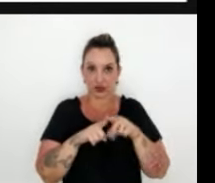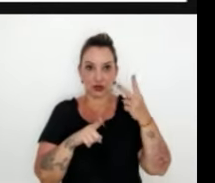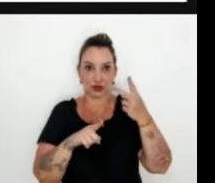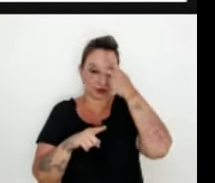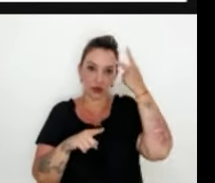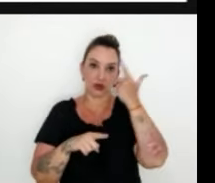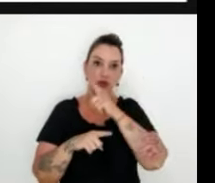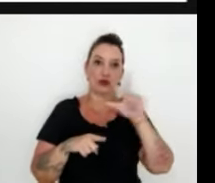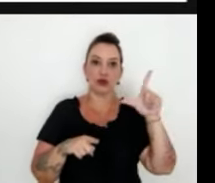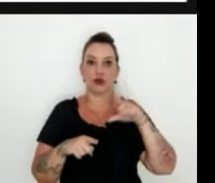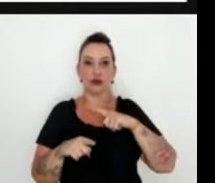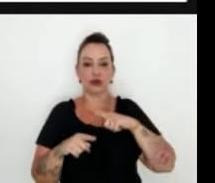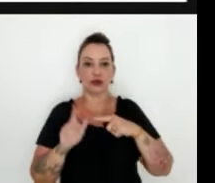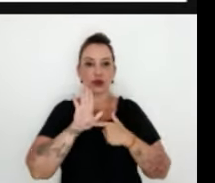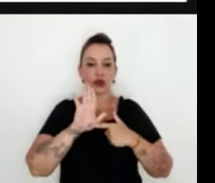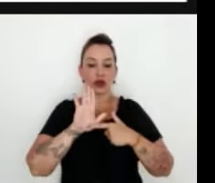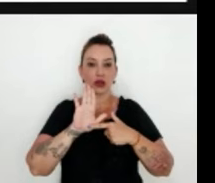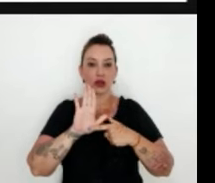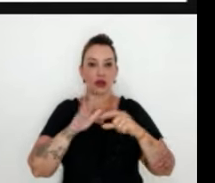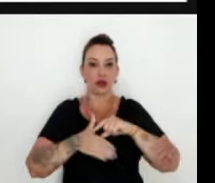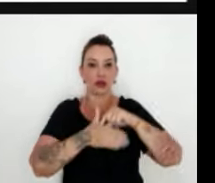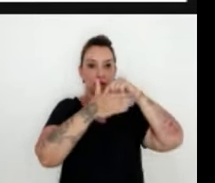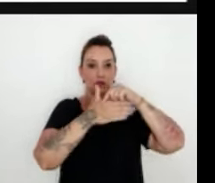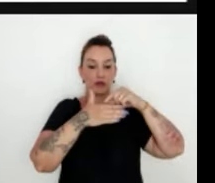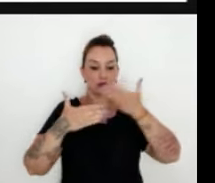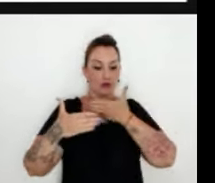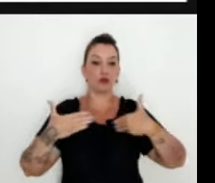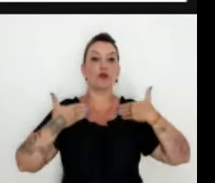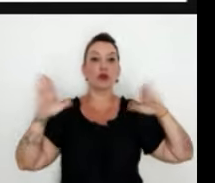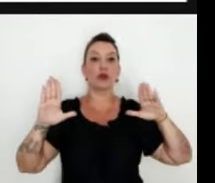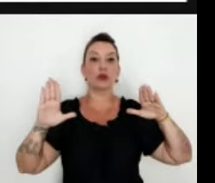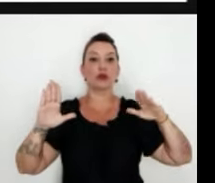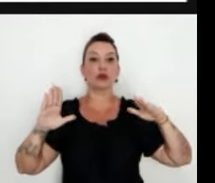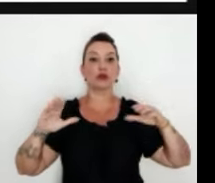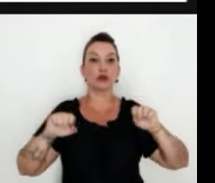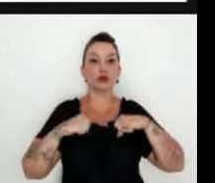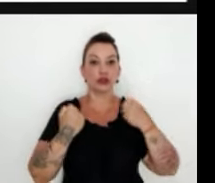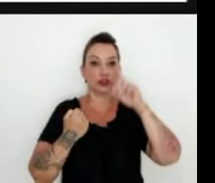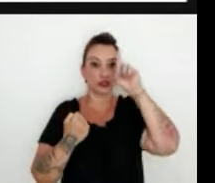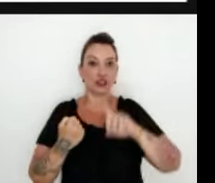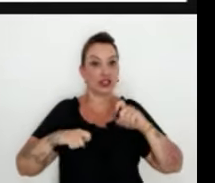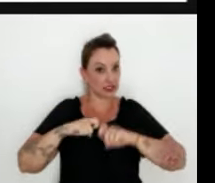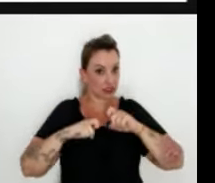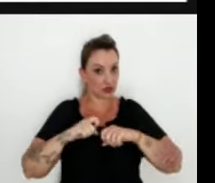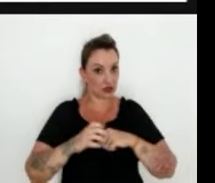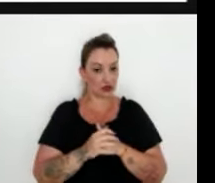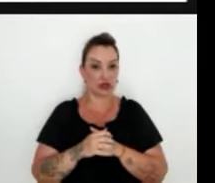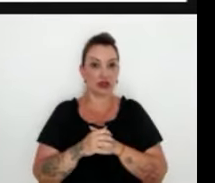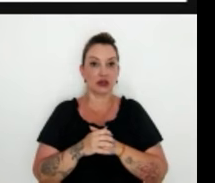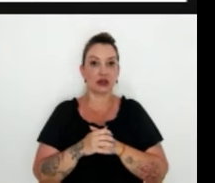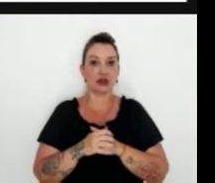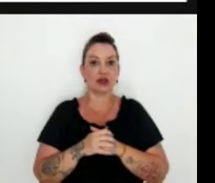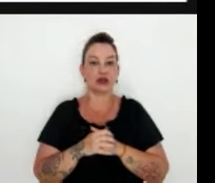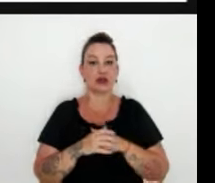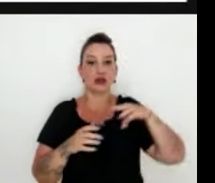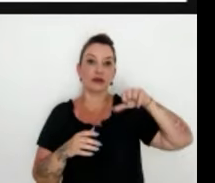ganharam destaque público por suas posições progressistas ou em defesa dos direitos sexuais. Uma delas, Maria do Rosário,